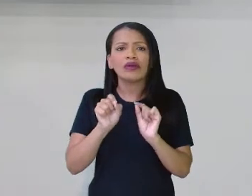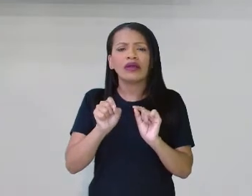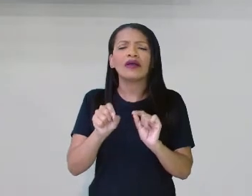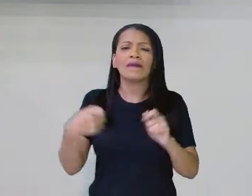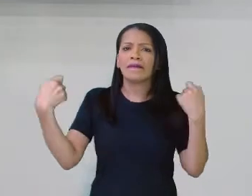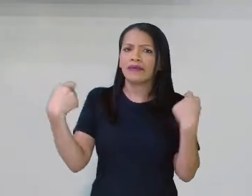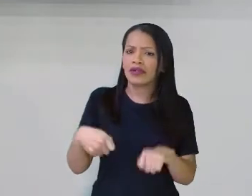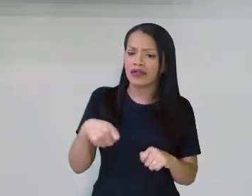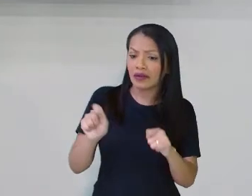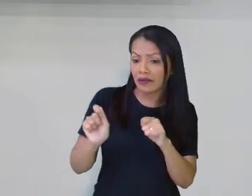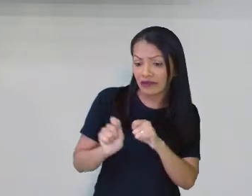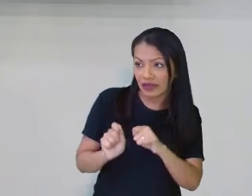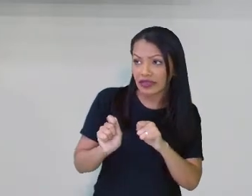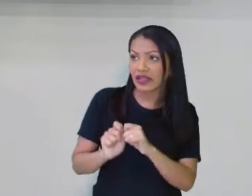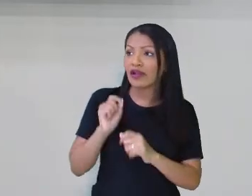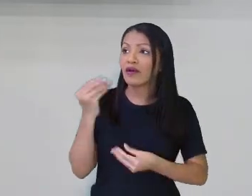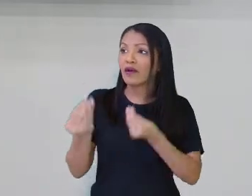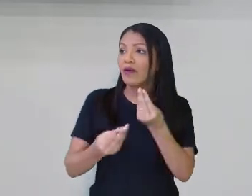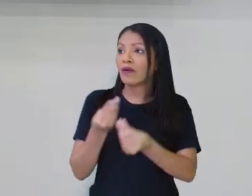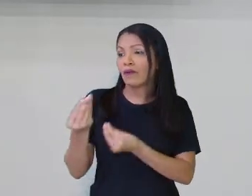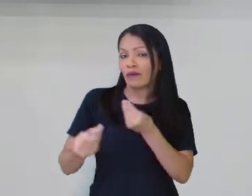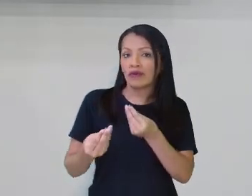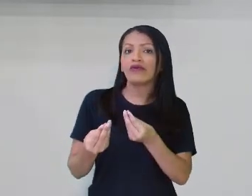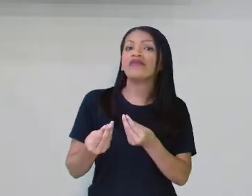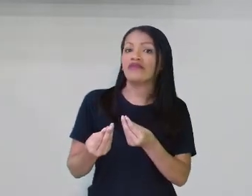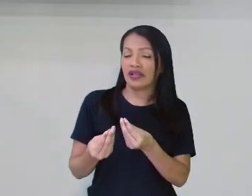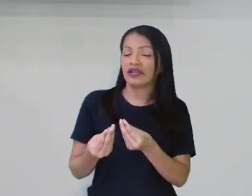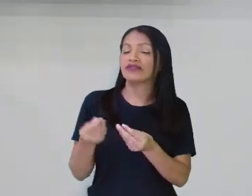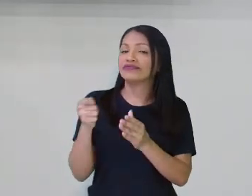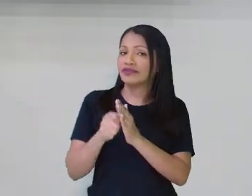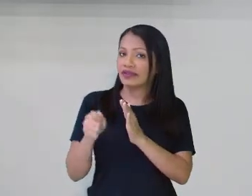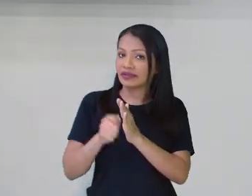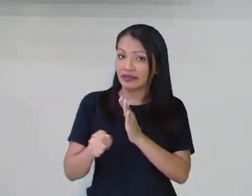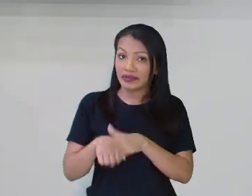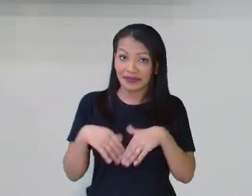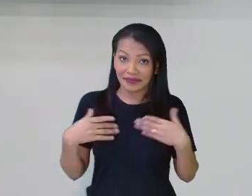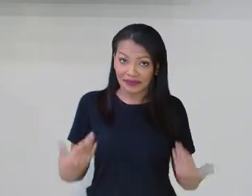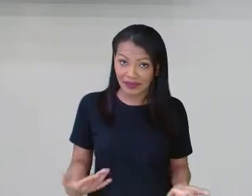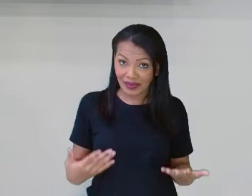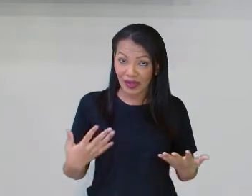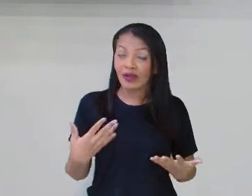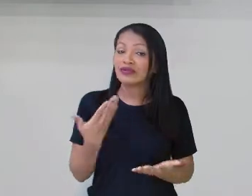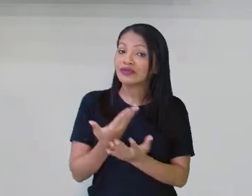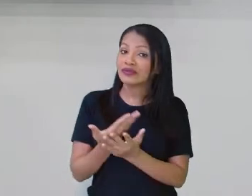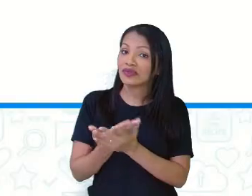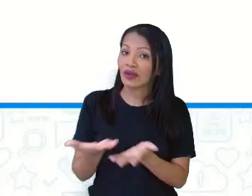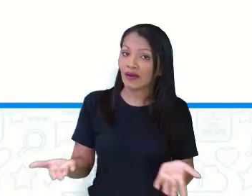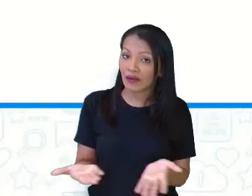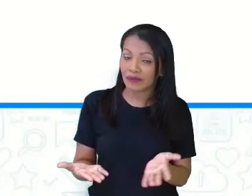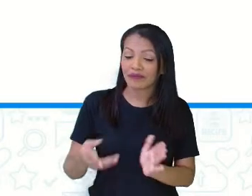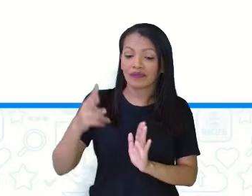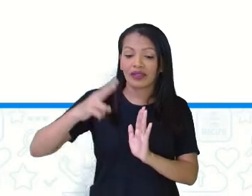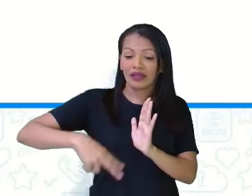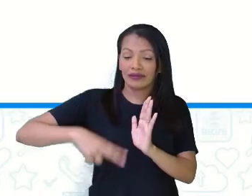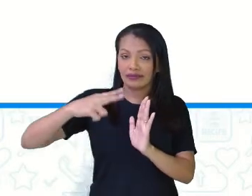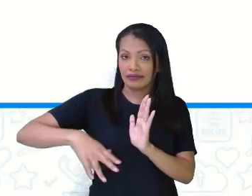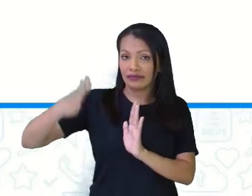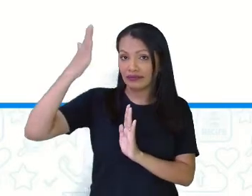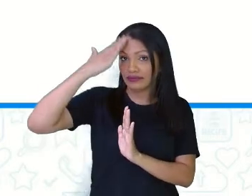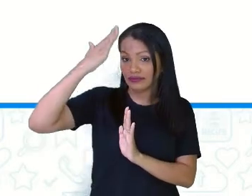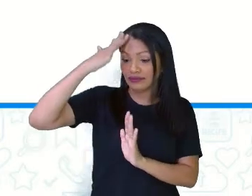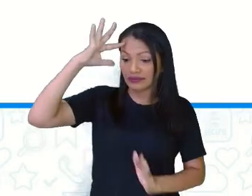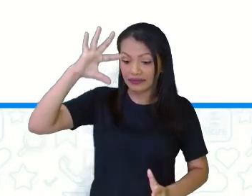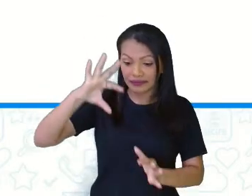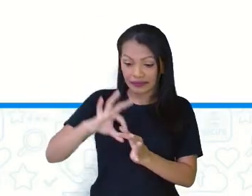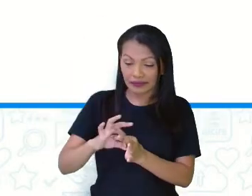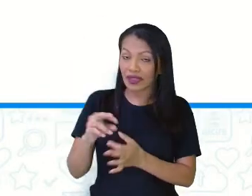deve fazer? Como é que a gente vai fazer, Então, é isso. O que vamos estudar hoje é leitura e compreensão textual.